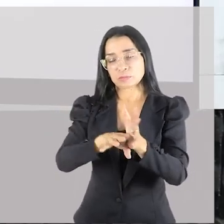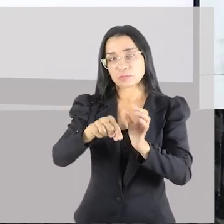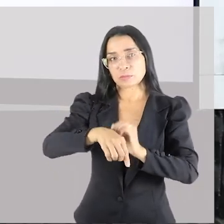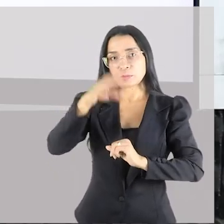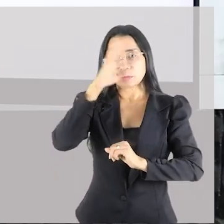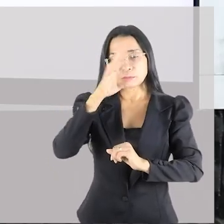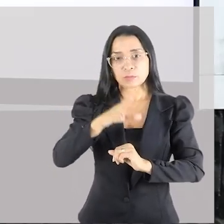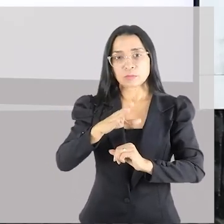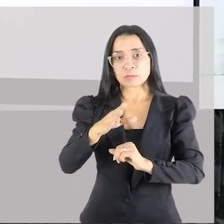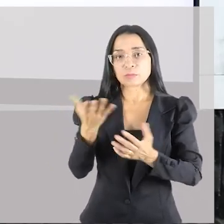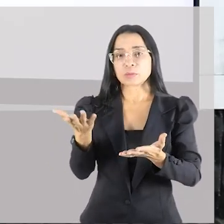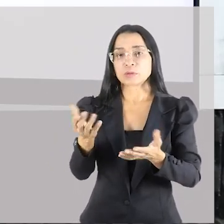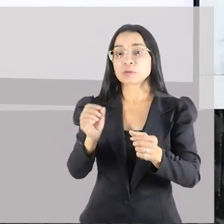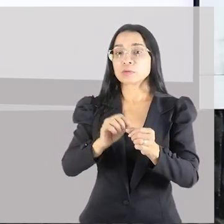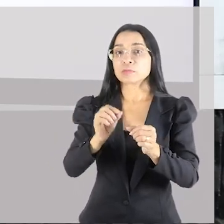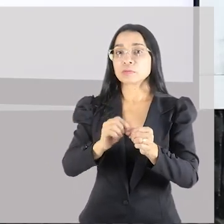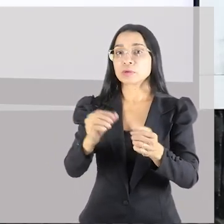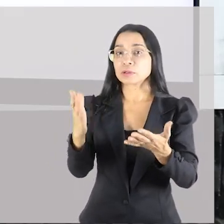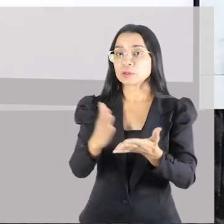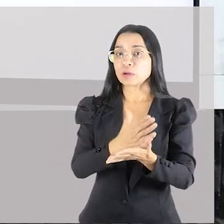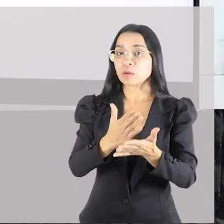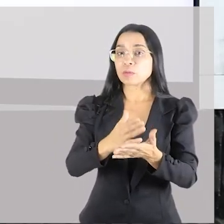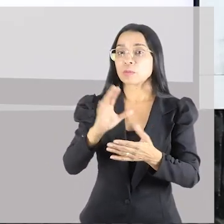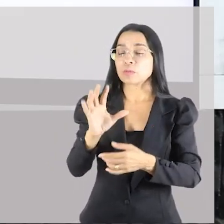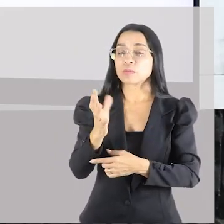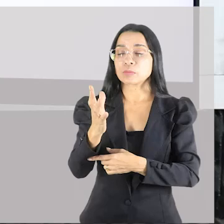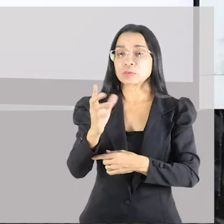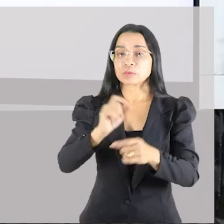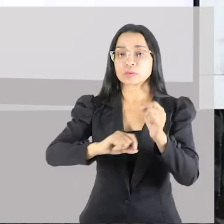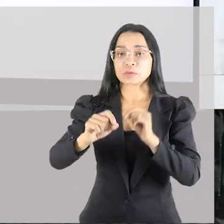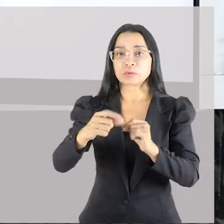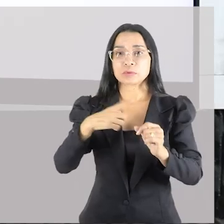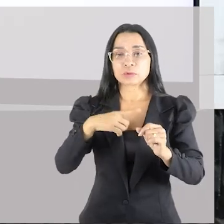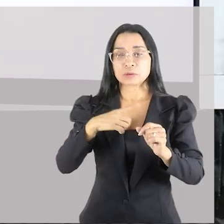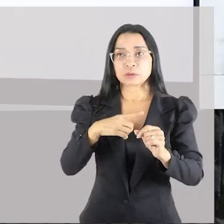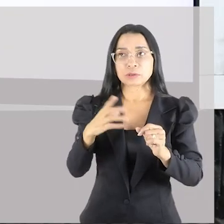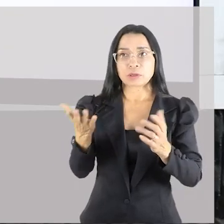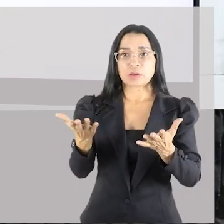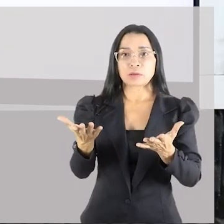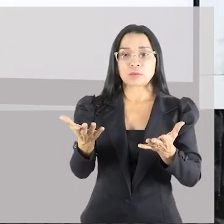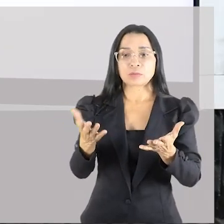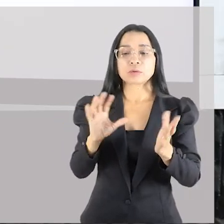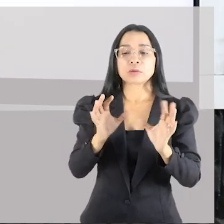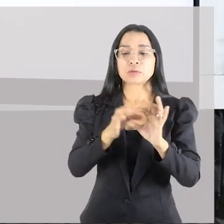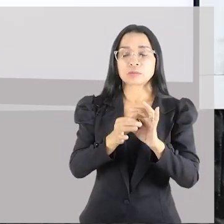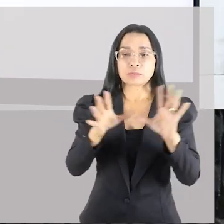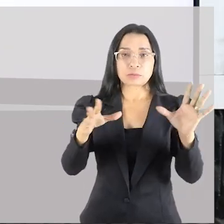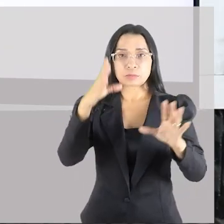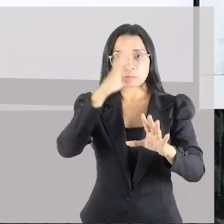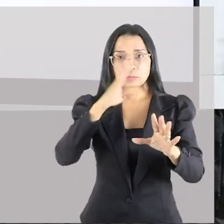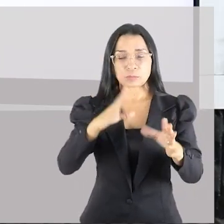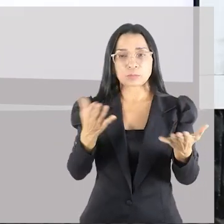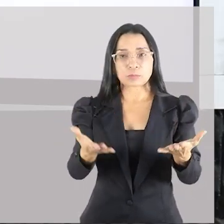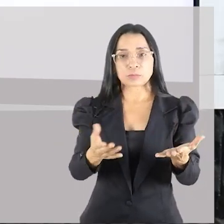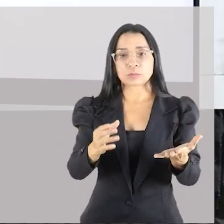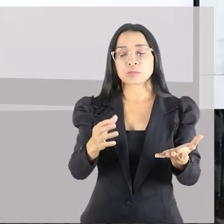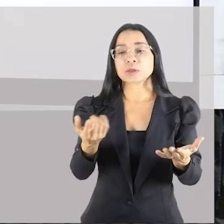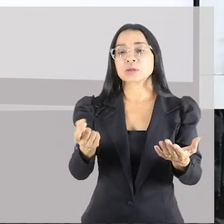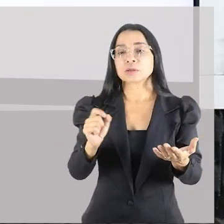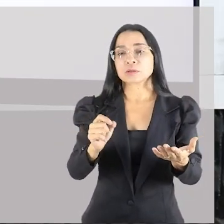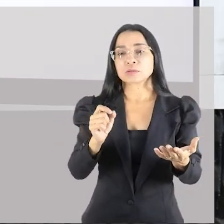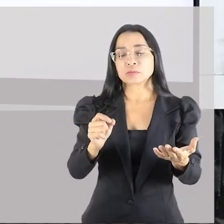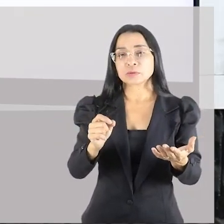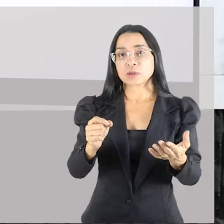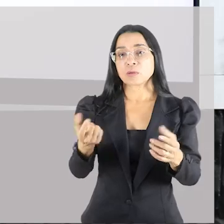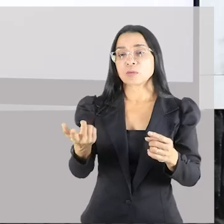uma certa independência para o Brasil, então colônia, isso vai ser o ponto de